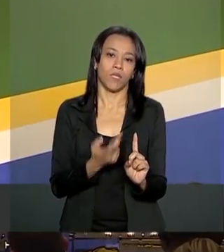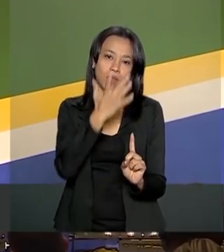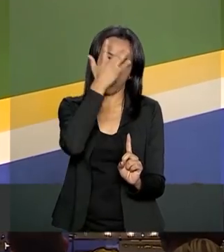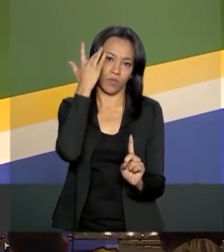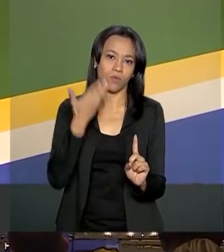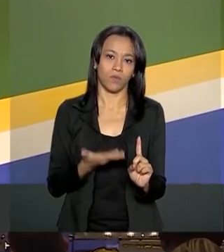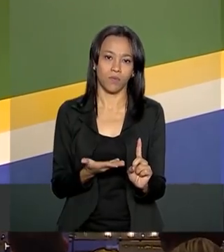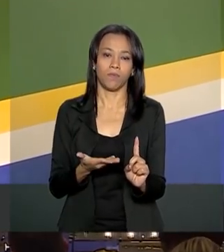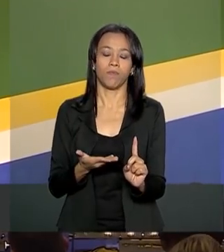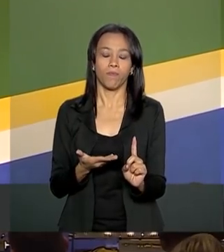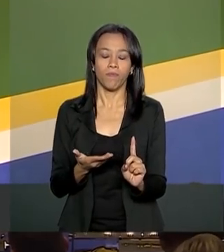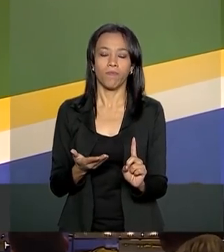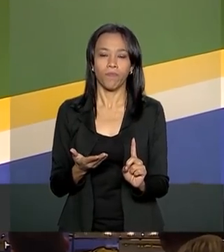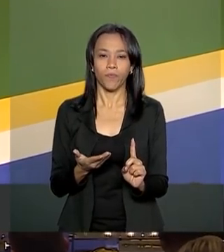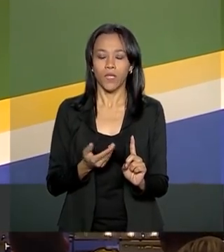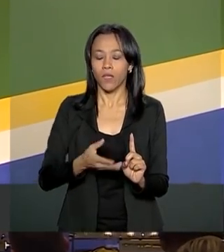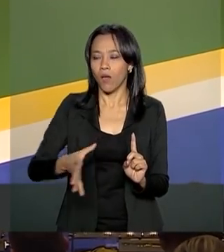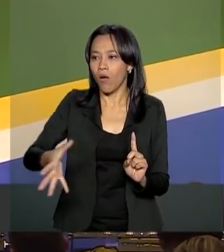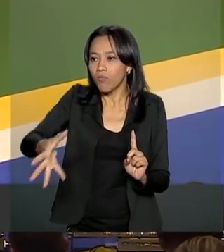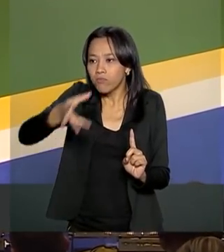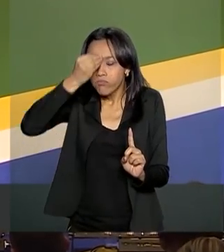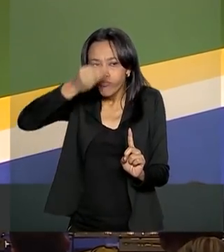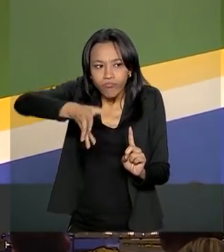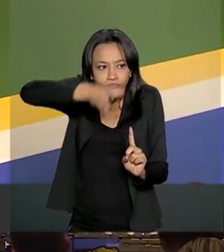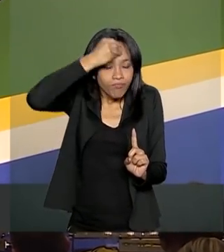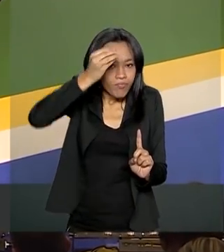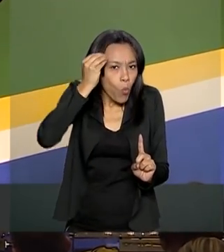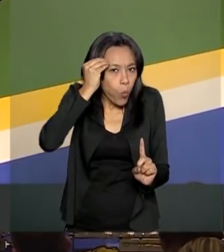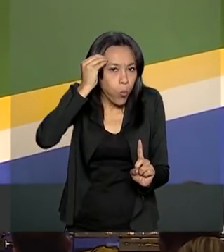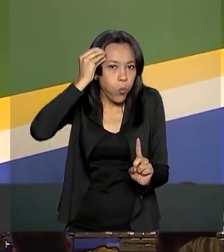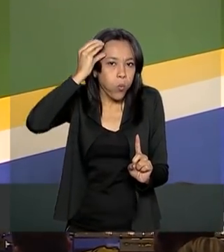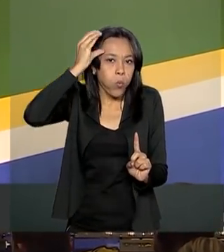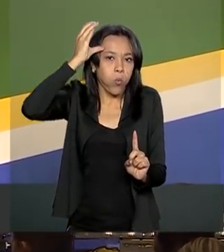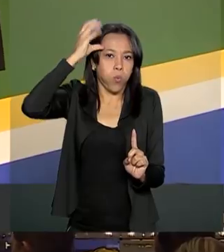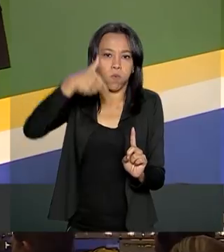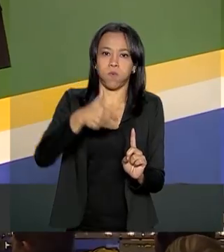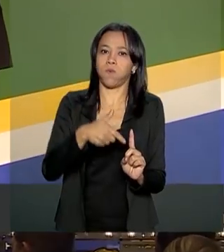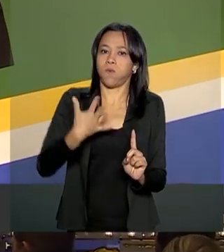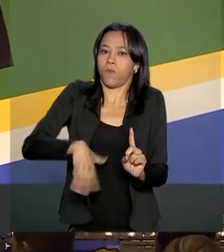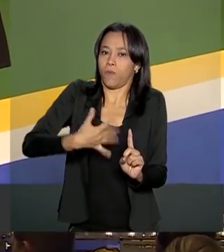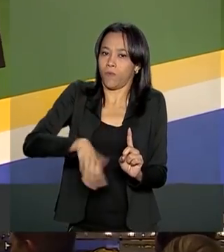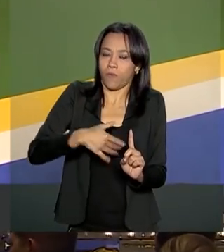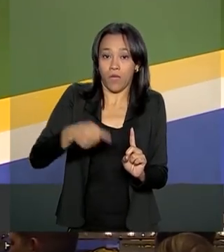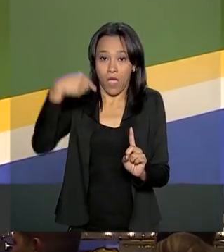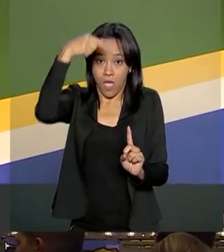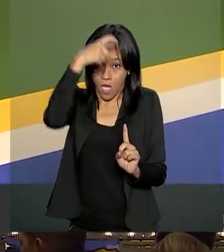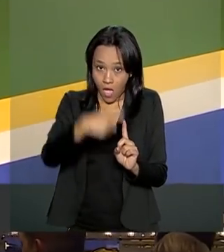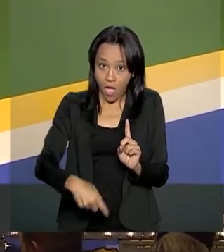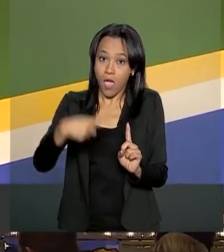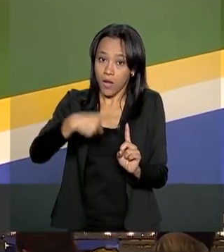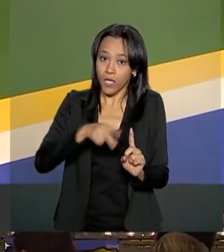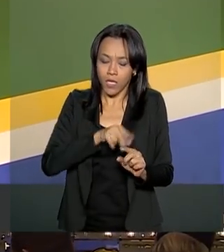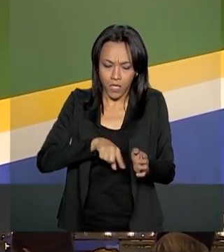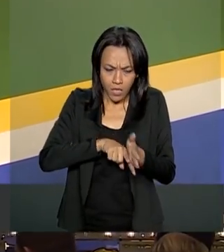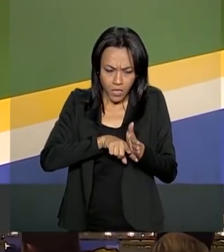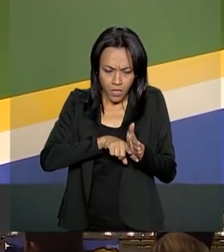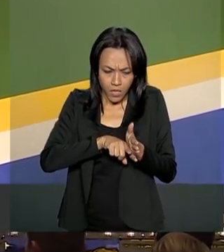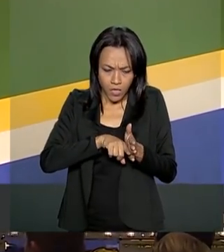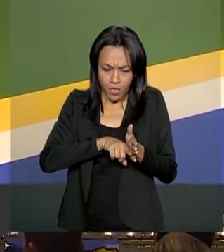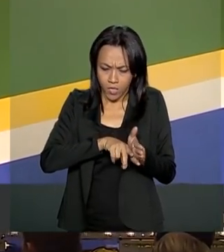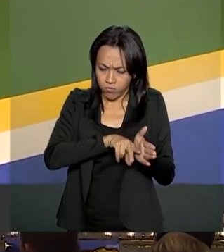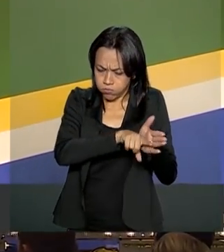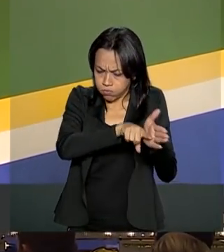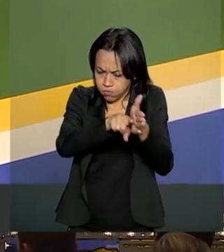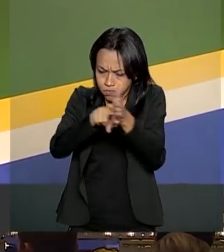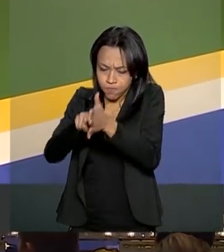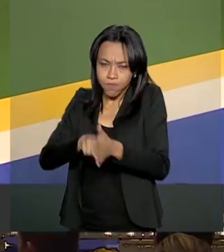Uma vasta bagagem de conhecimento. Um homem que comandou a nossa Amazônia. Olha o